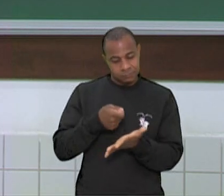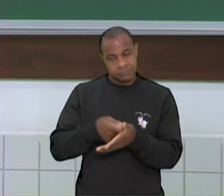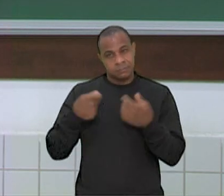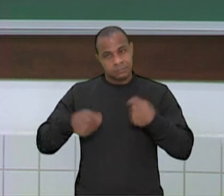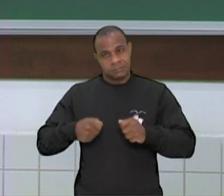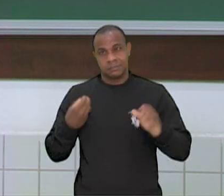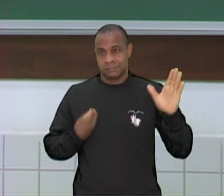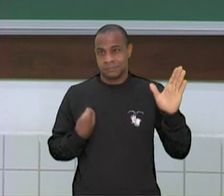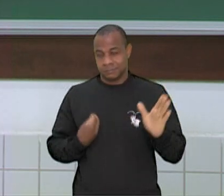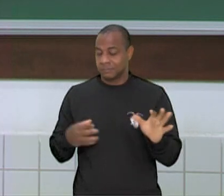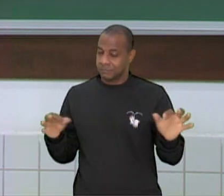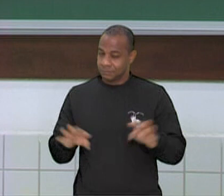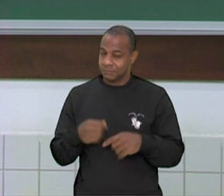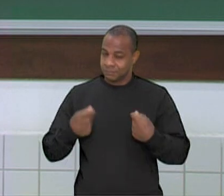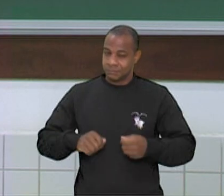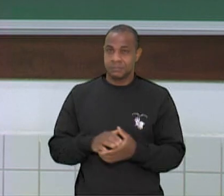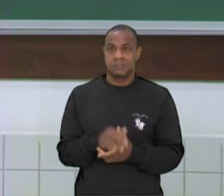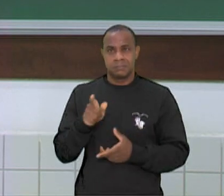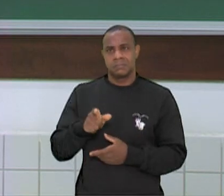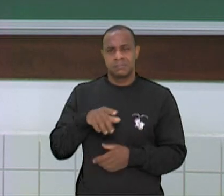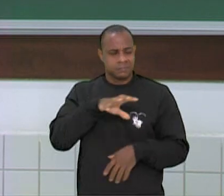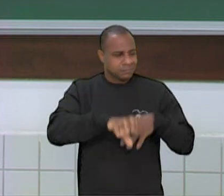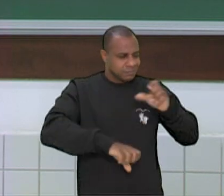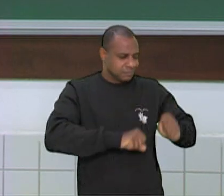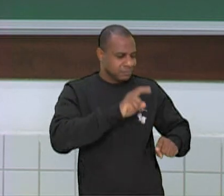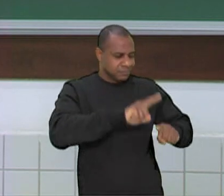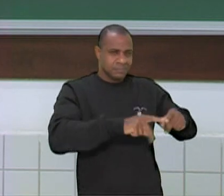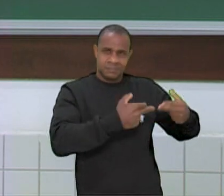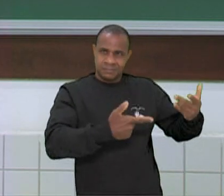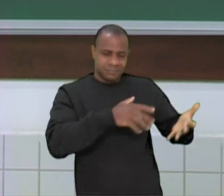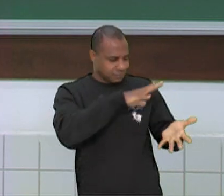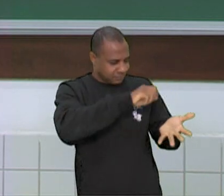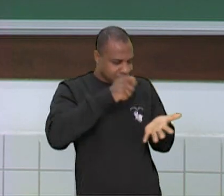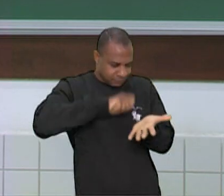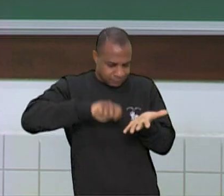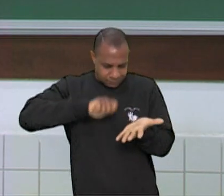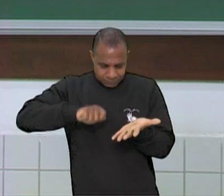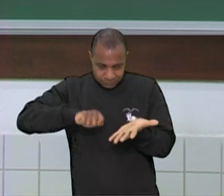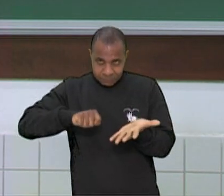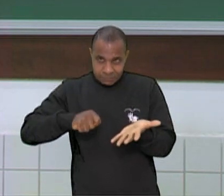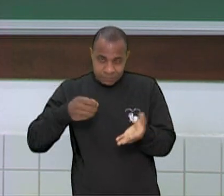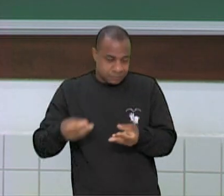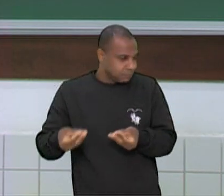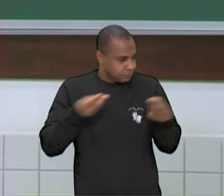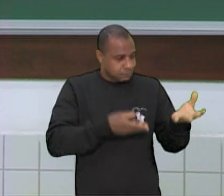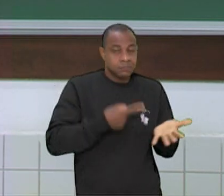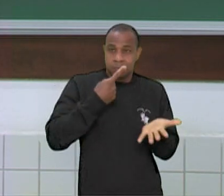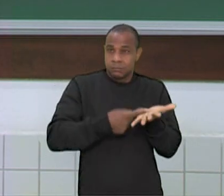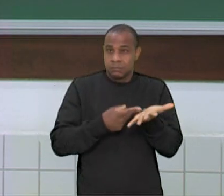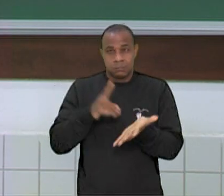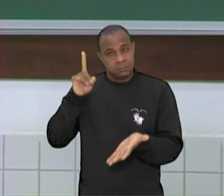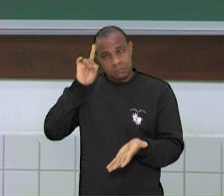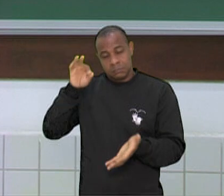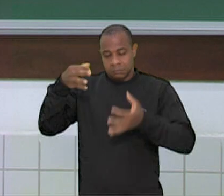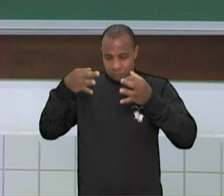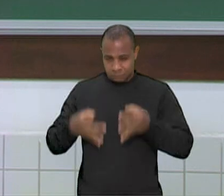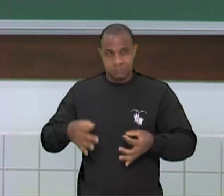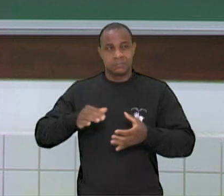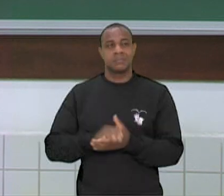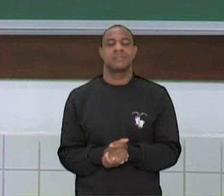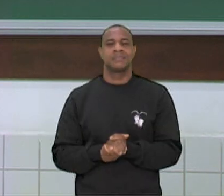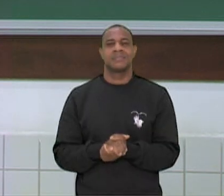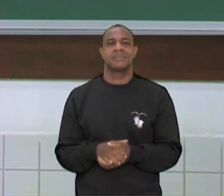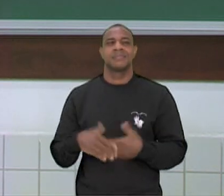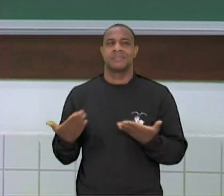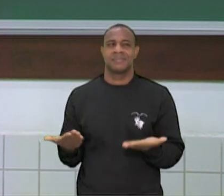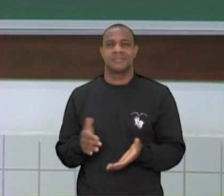e garante sua presença. Se você pega material impresso, vai até a sua escola, devolve na data combinada e aí, feliz da vida. Vamos